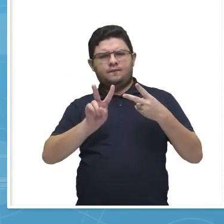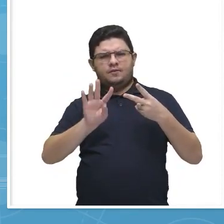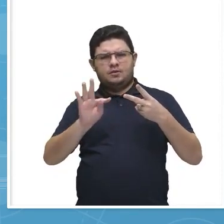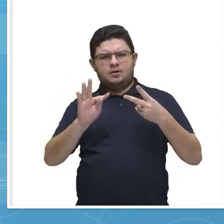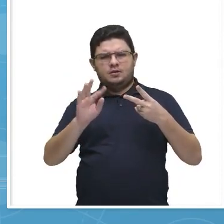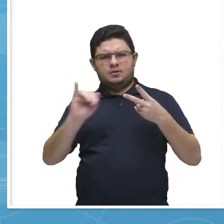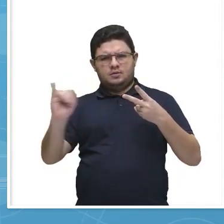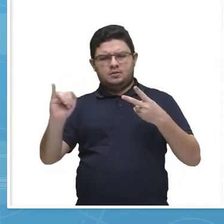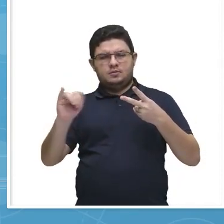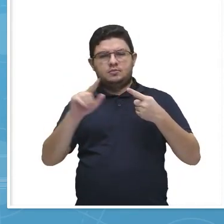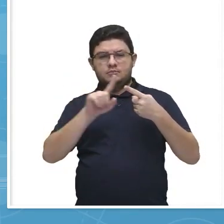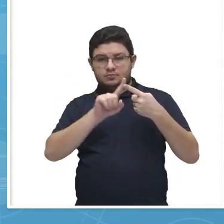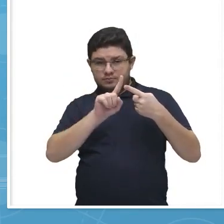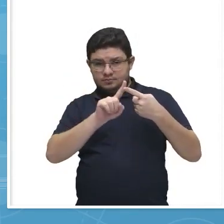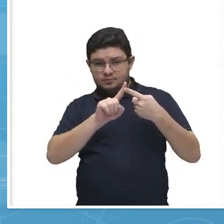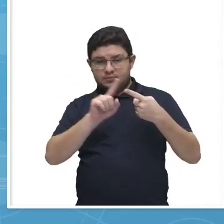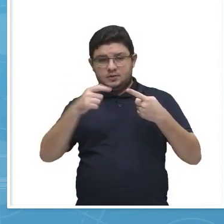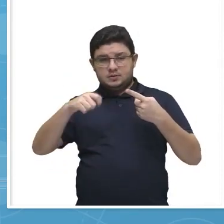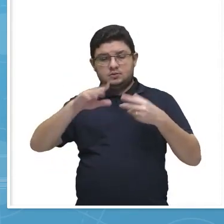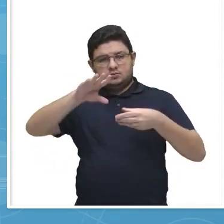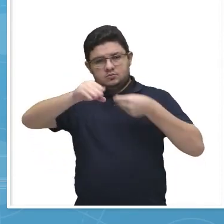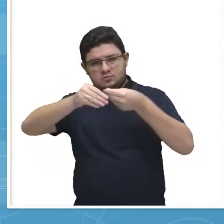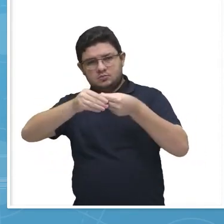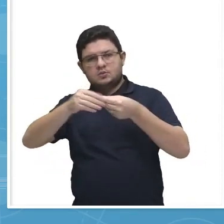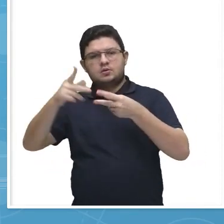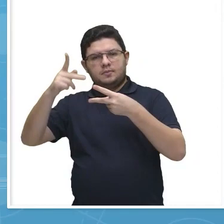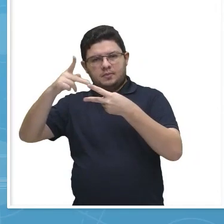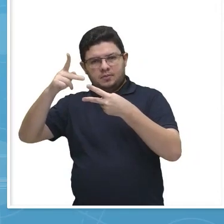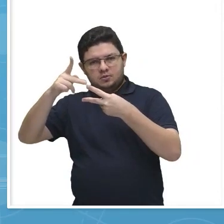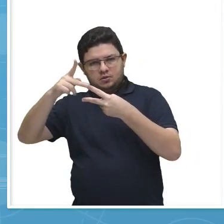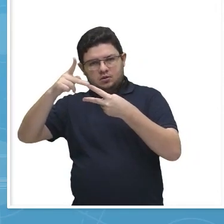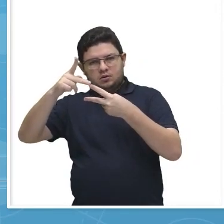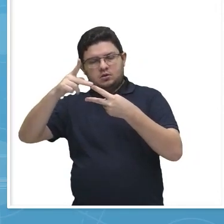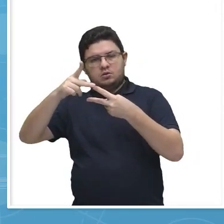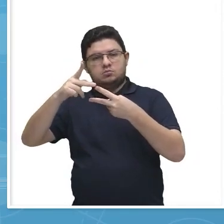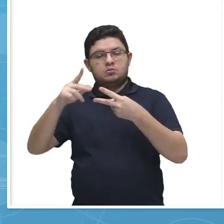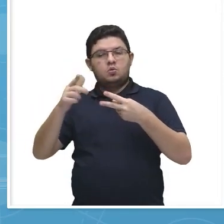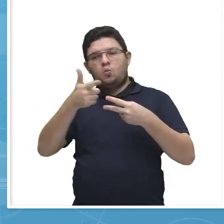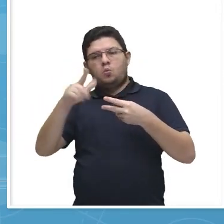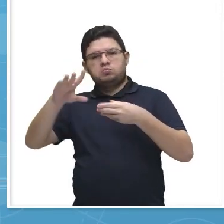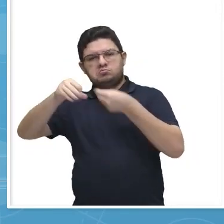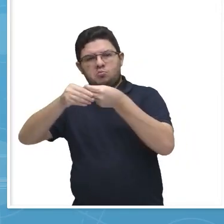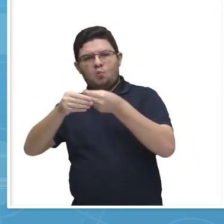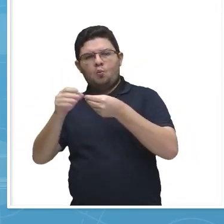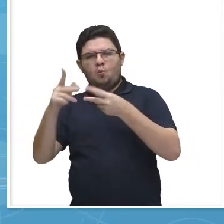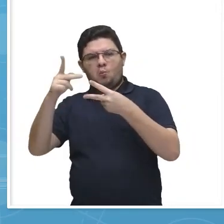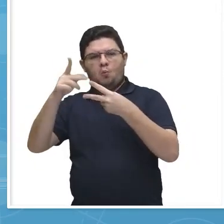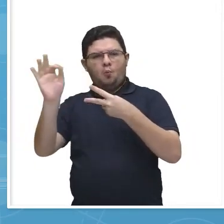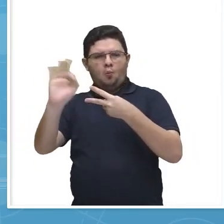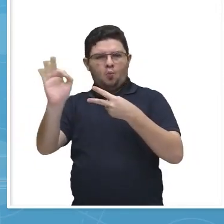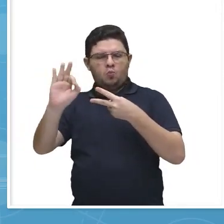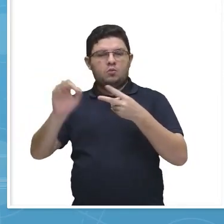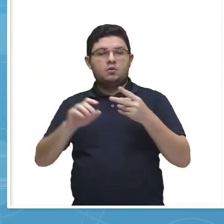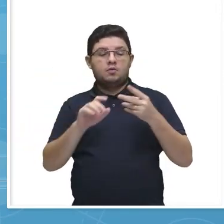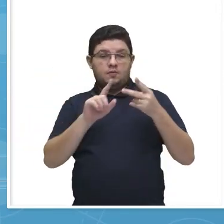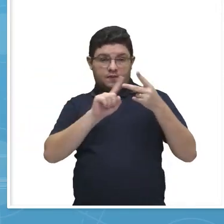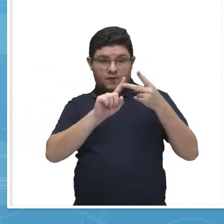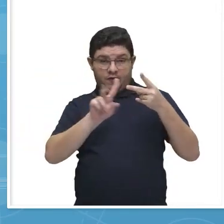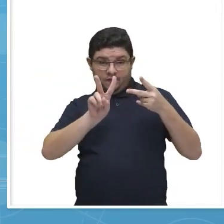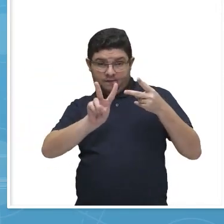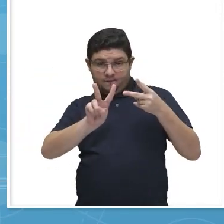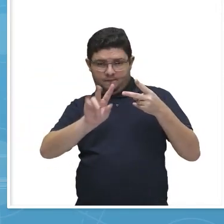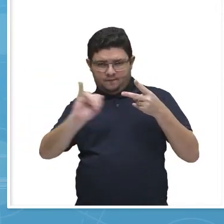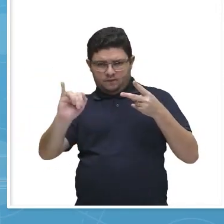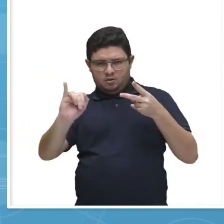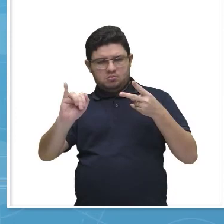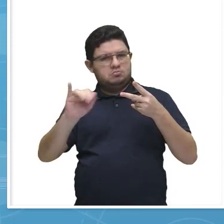Um sem preposição e um com preposição, ok? E o verbo intransitivo, só ele basta, ele não precisa